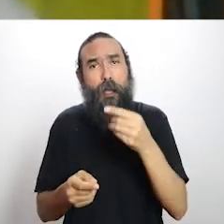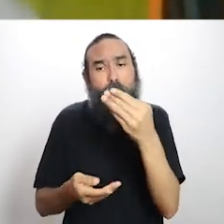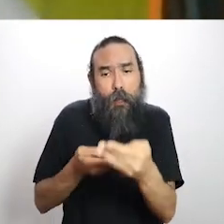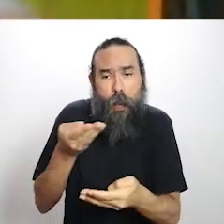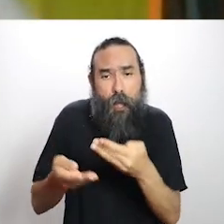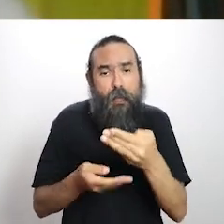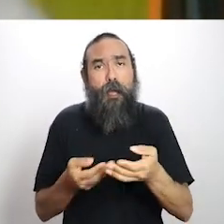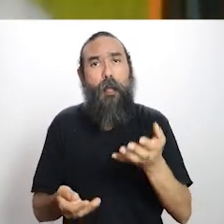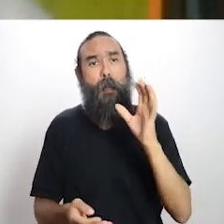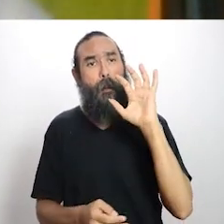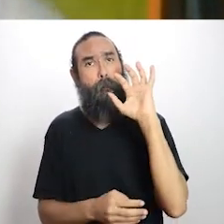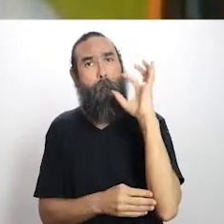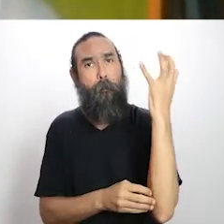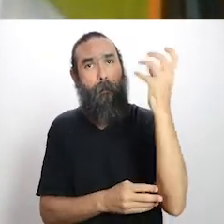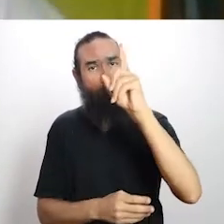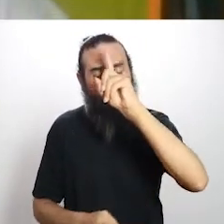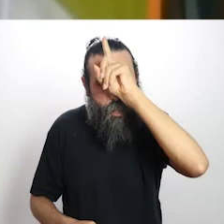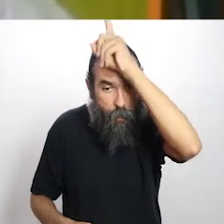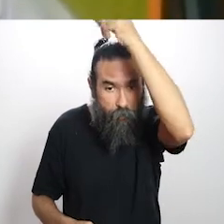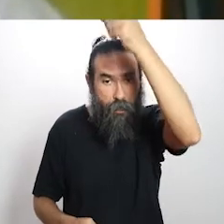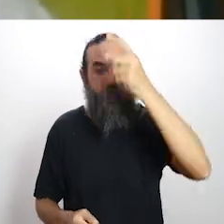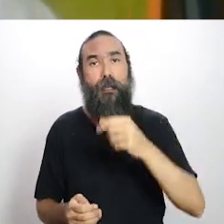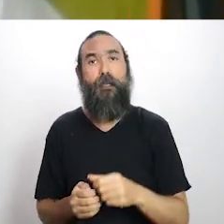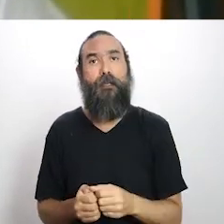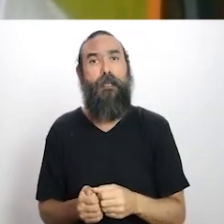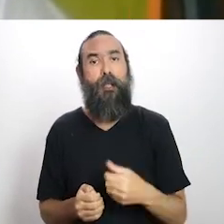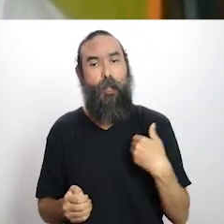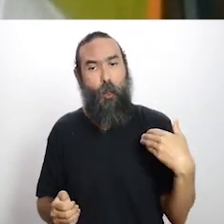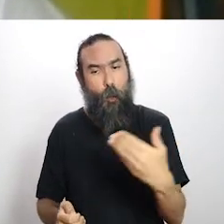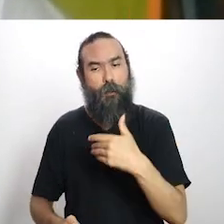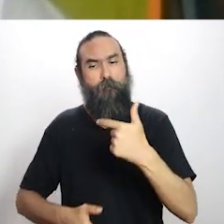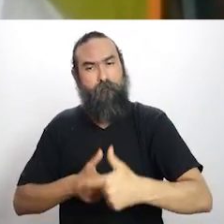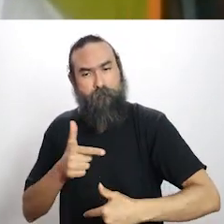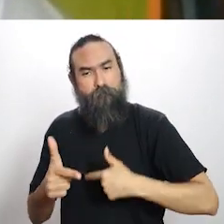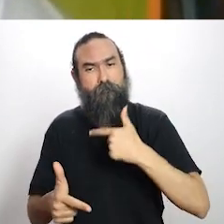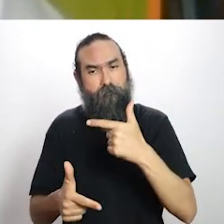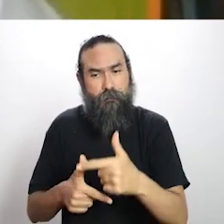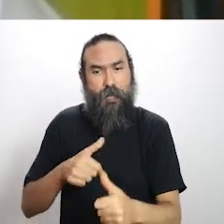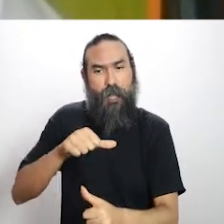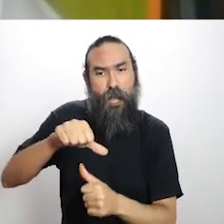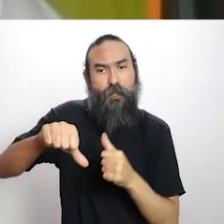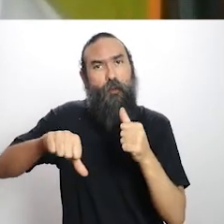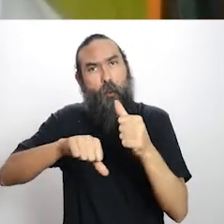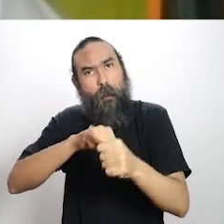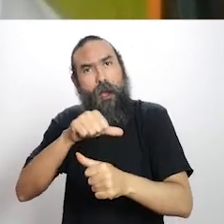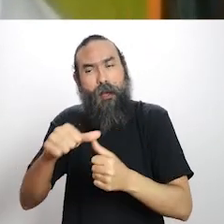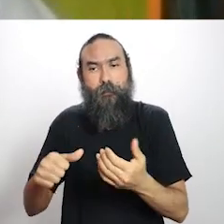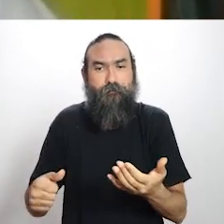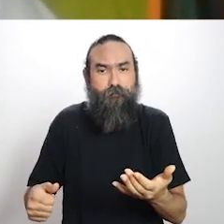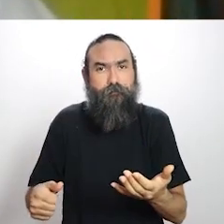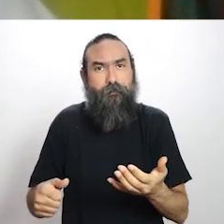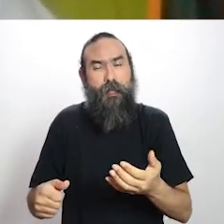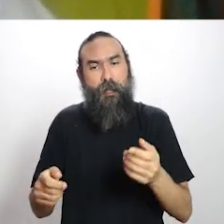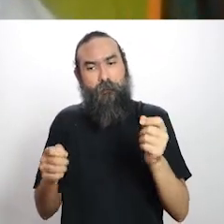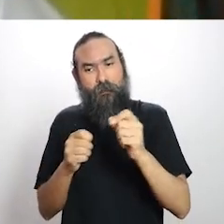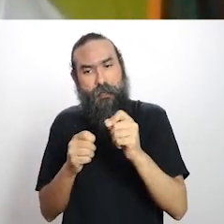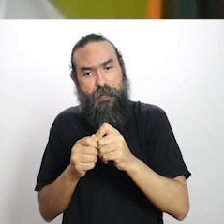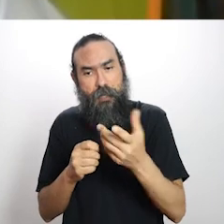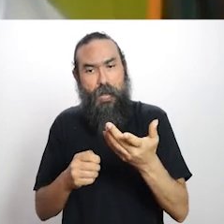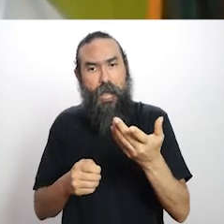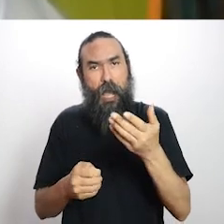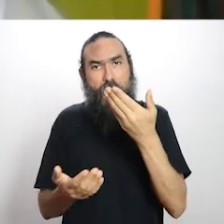conseguiu se transformar também e estamos fazendo aulas virtuais, montamos uma rádio,